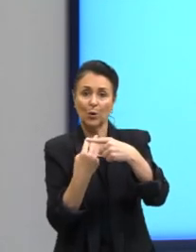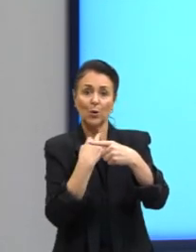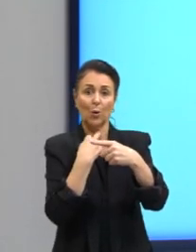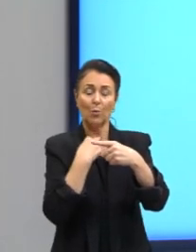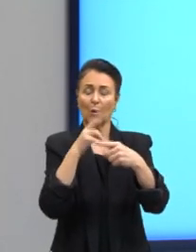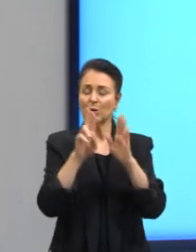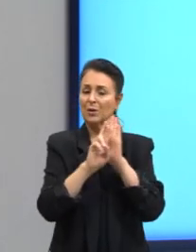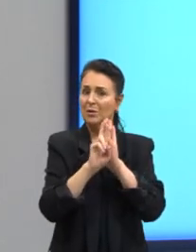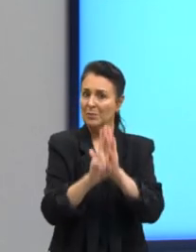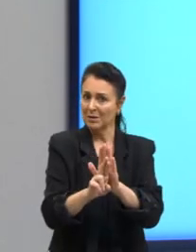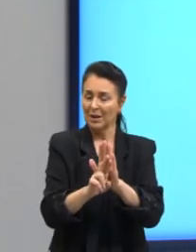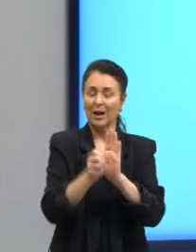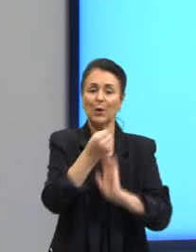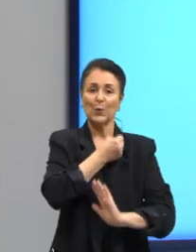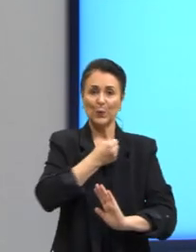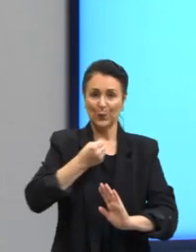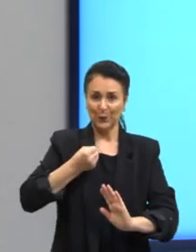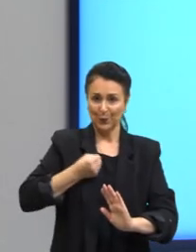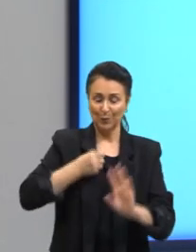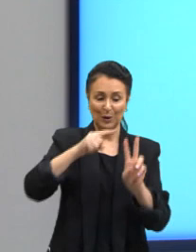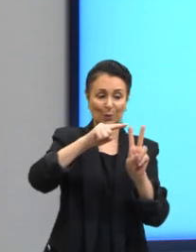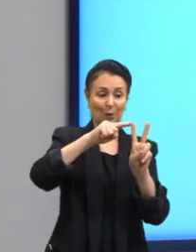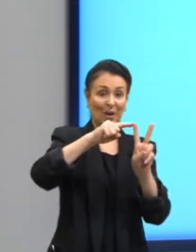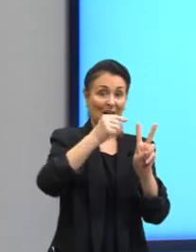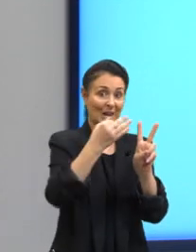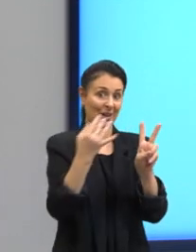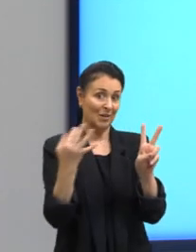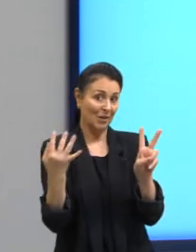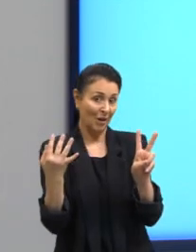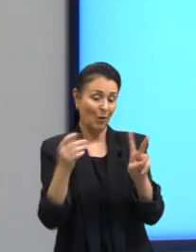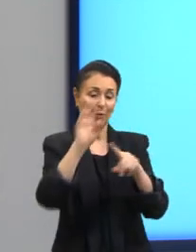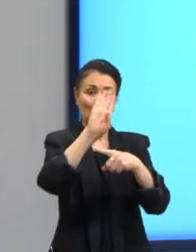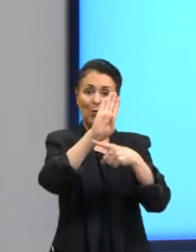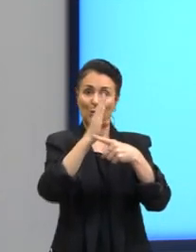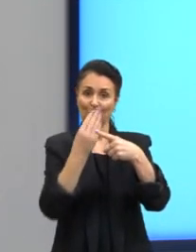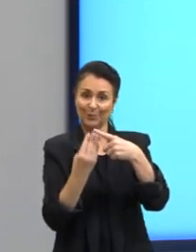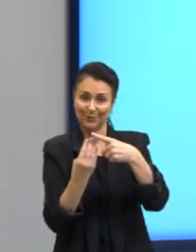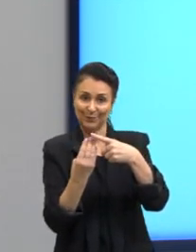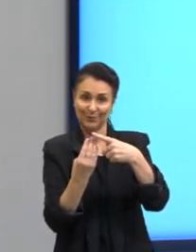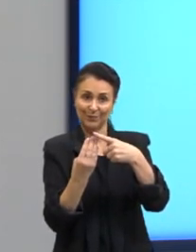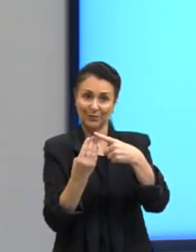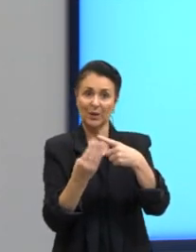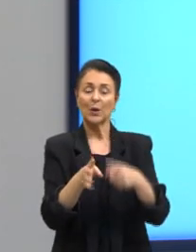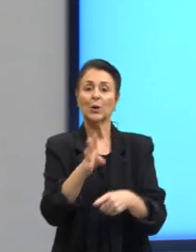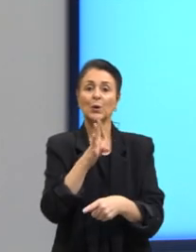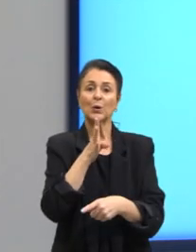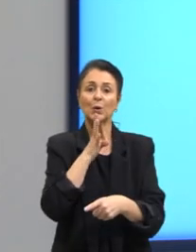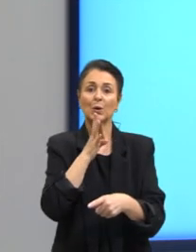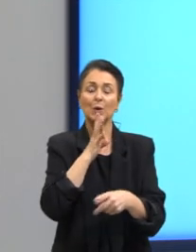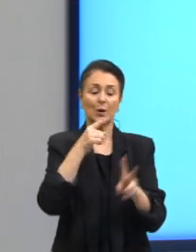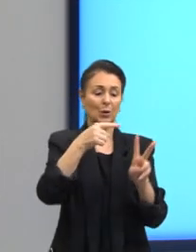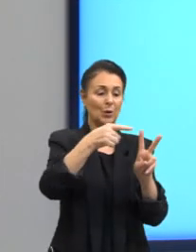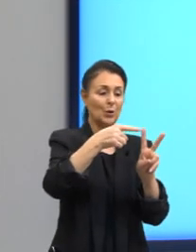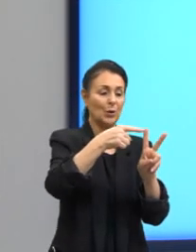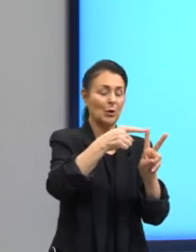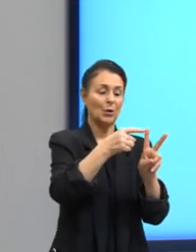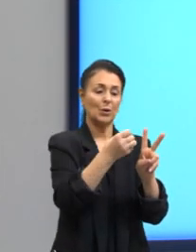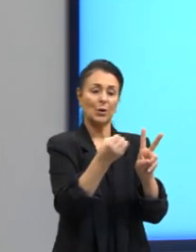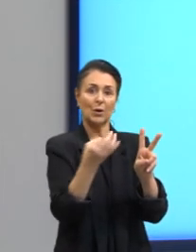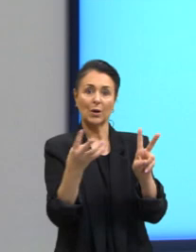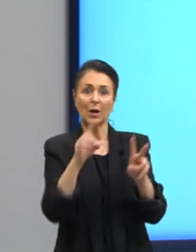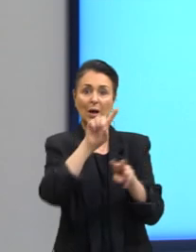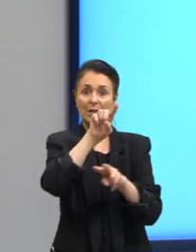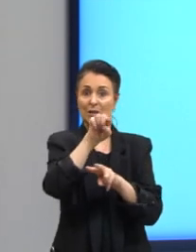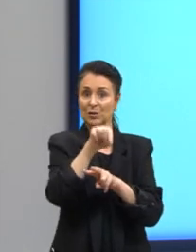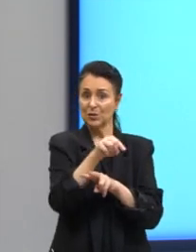não podemos representar então use Racionais como fração e são conhecidos como números irracionais